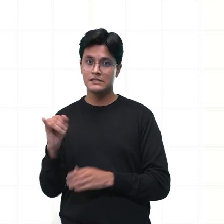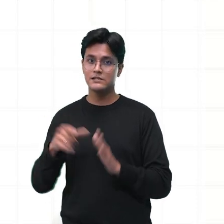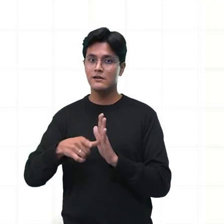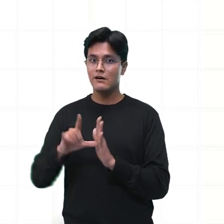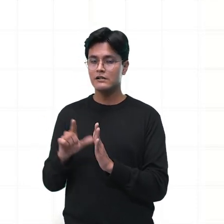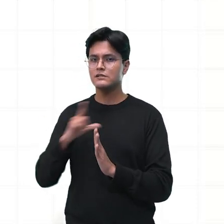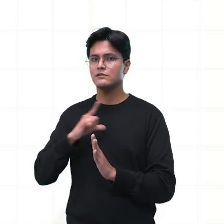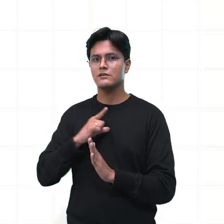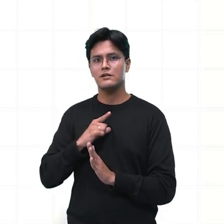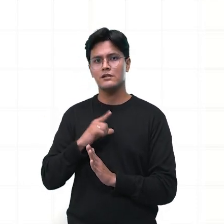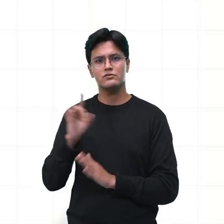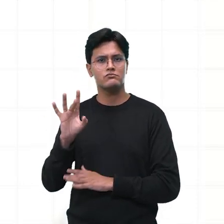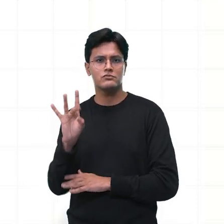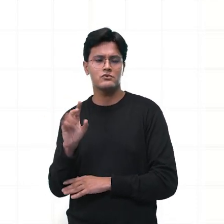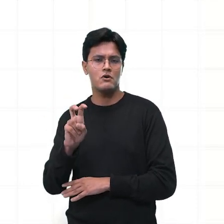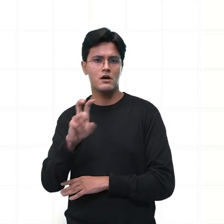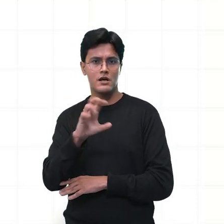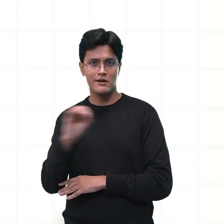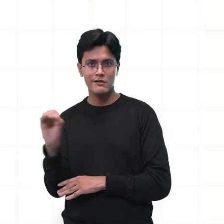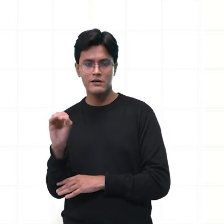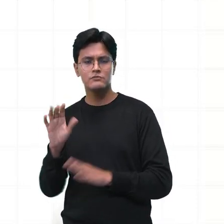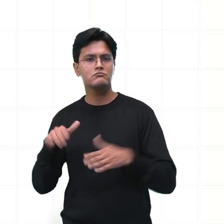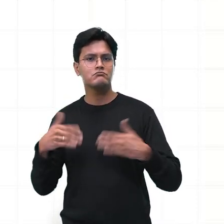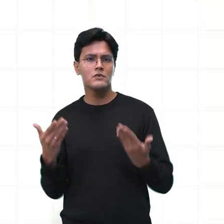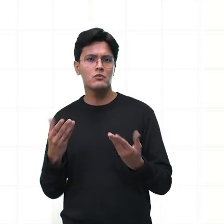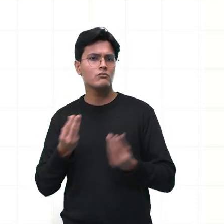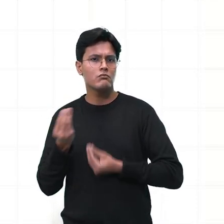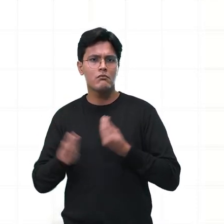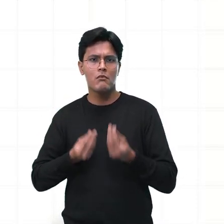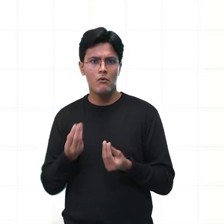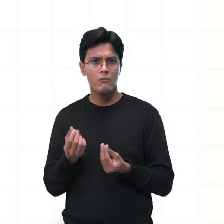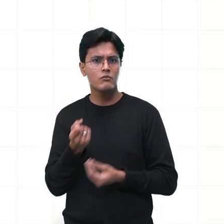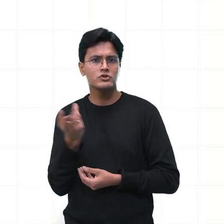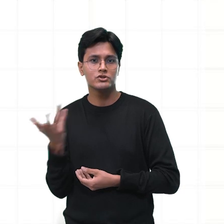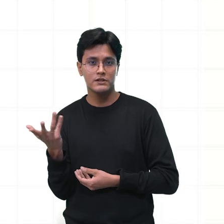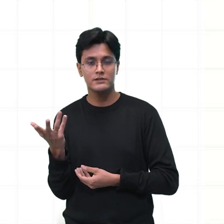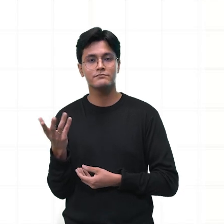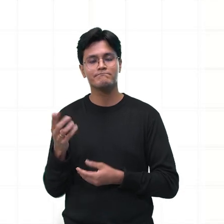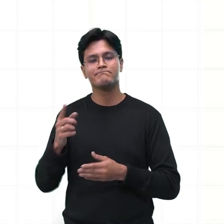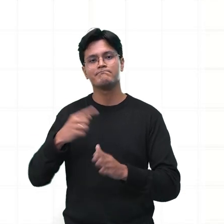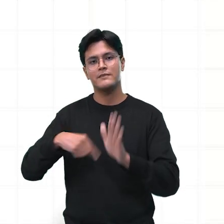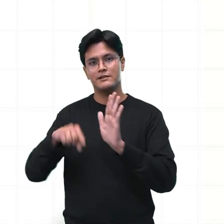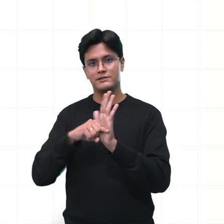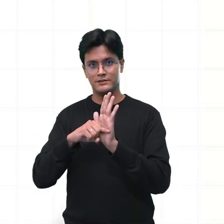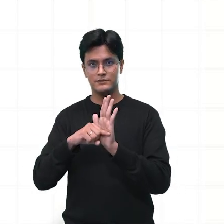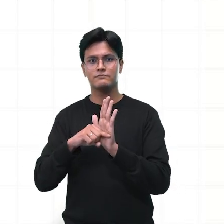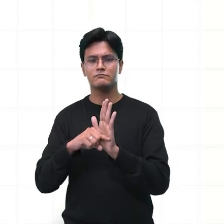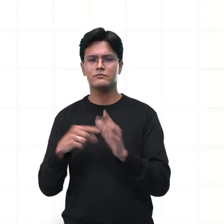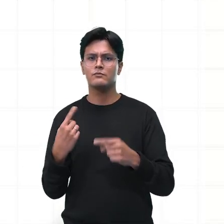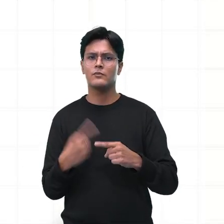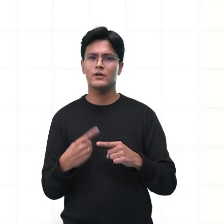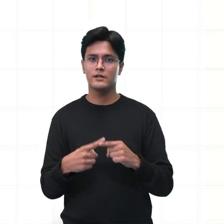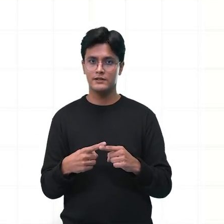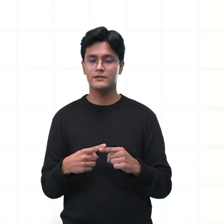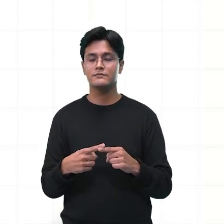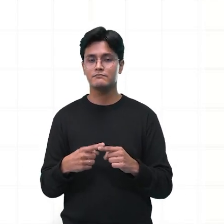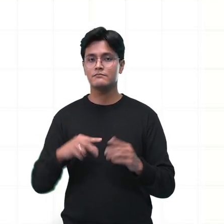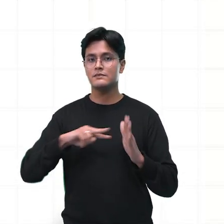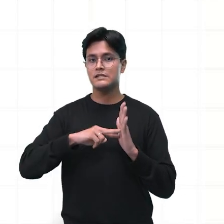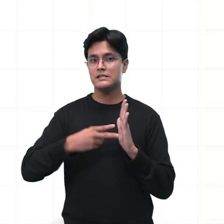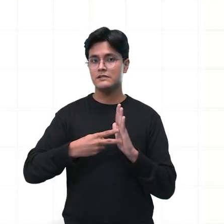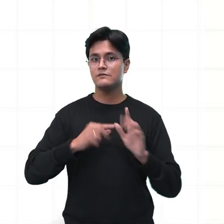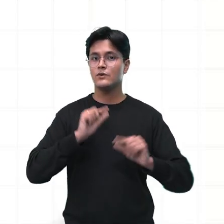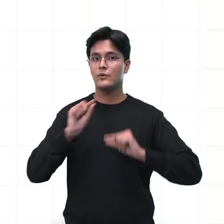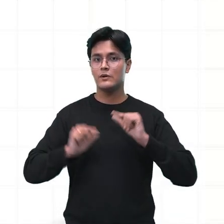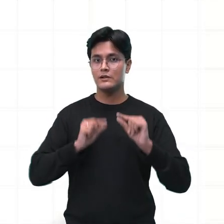como fica o saldo dele. O saldo dele fica negativo, tá certo? Por que que o saldo fica negativo? Porque